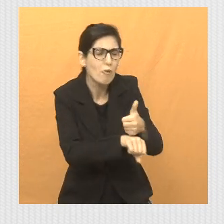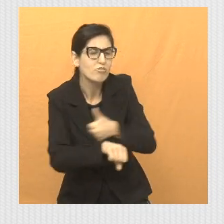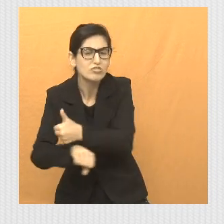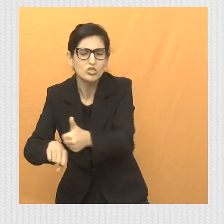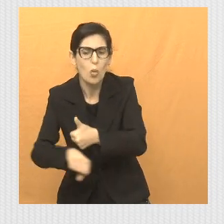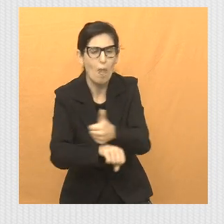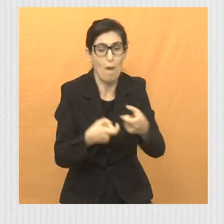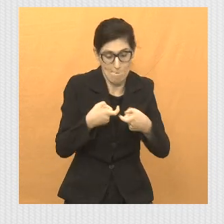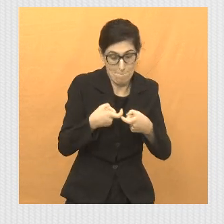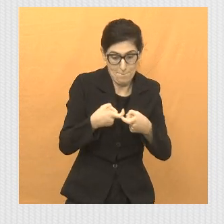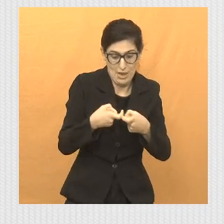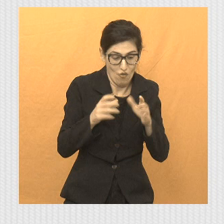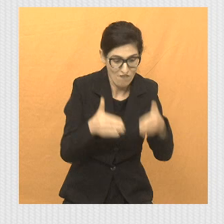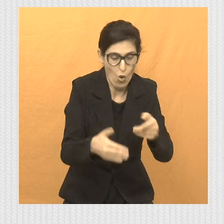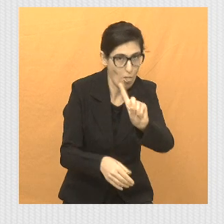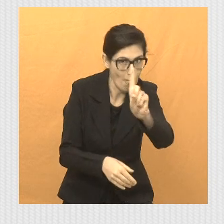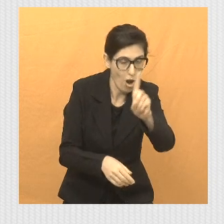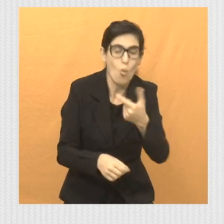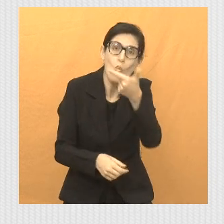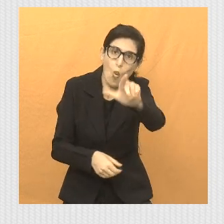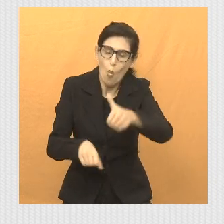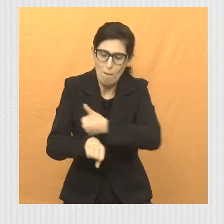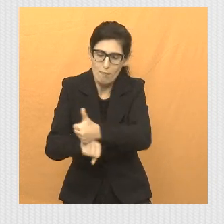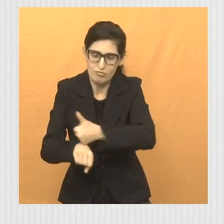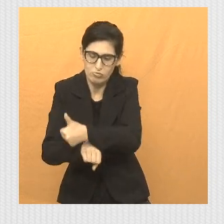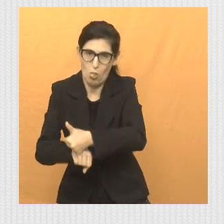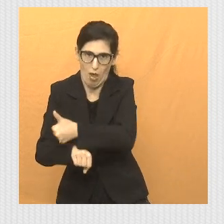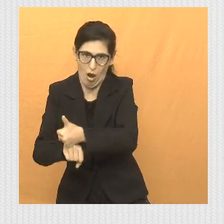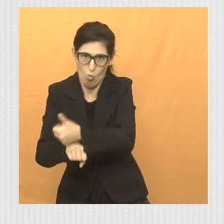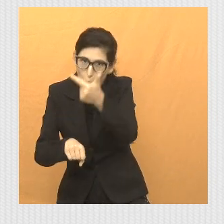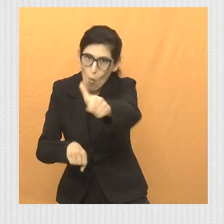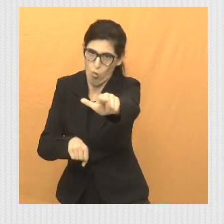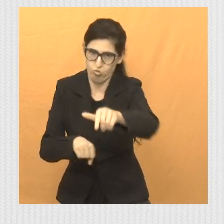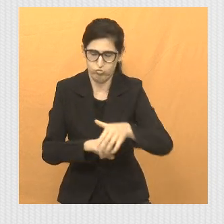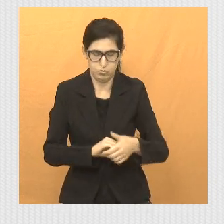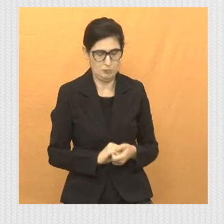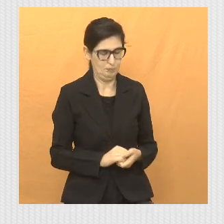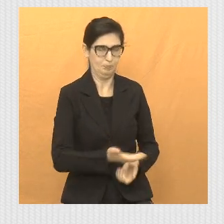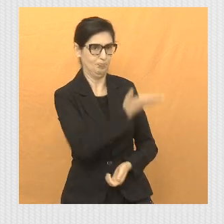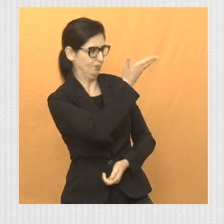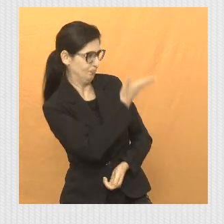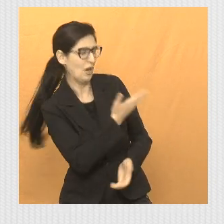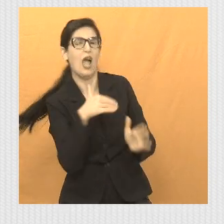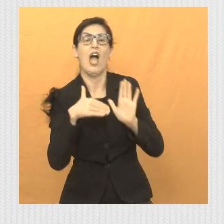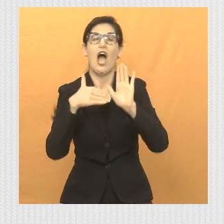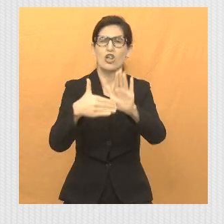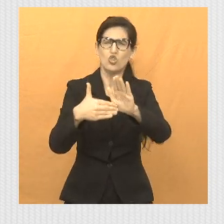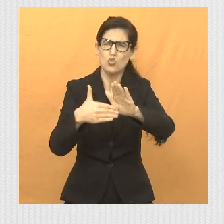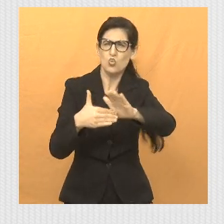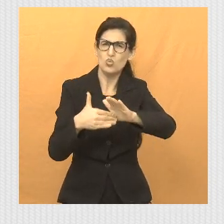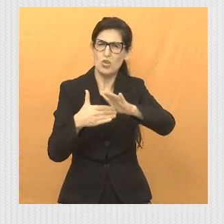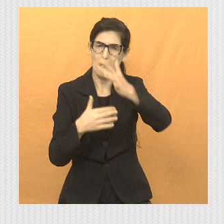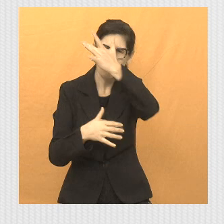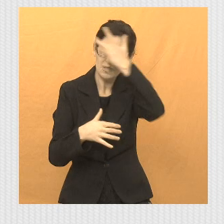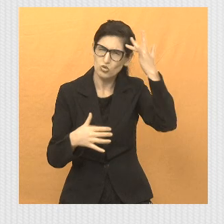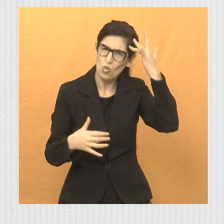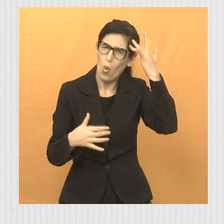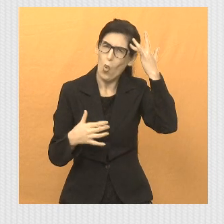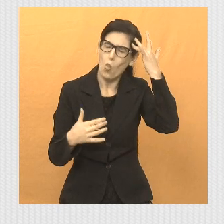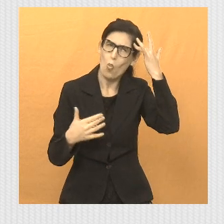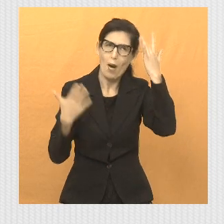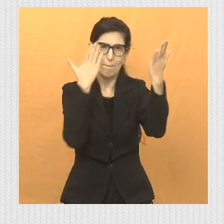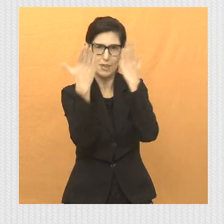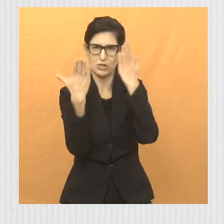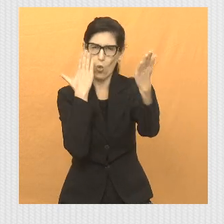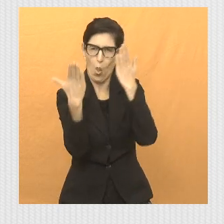nós damos destaque para os atendimentos das assistentes sociais, dos assistentes sociais que compõem a